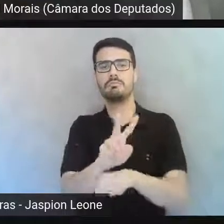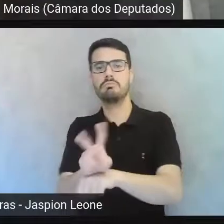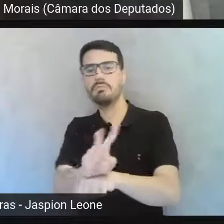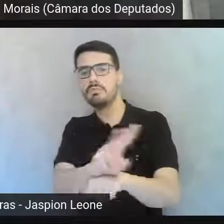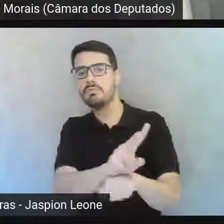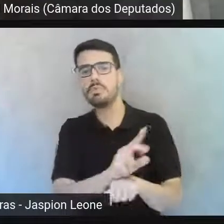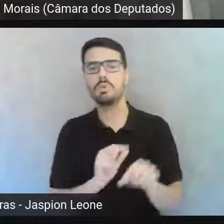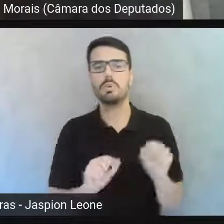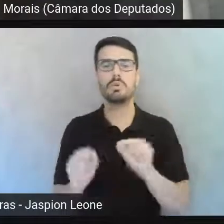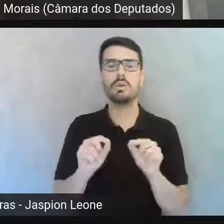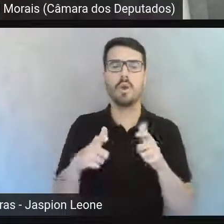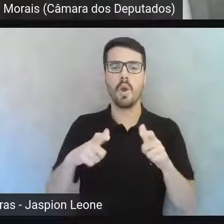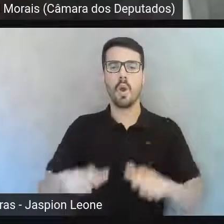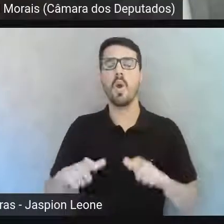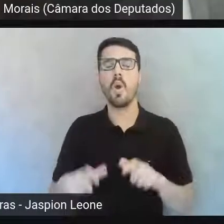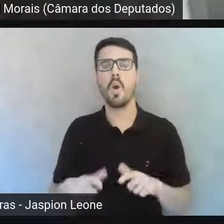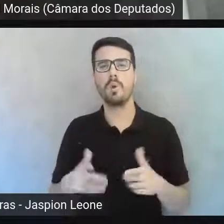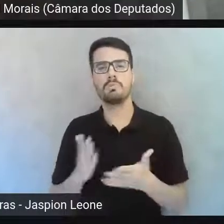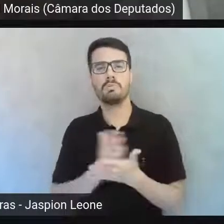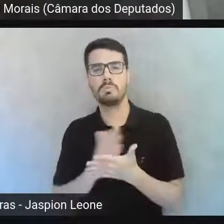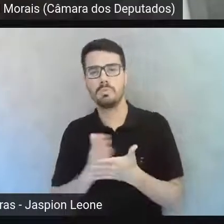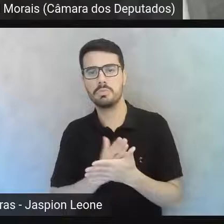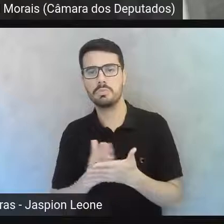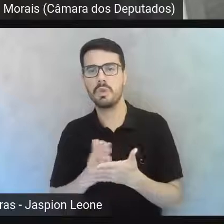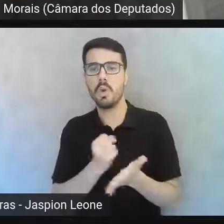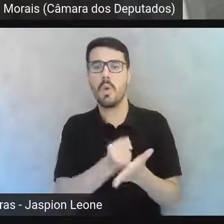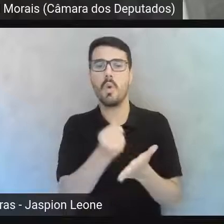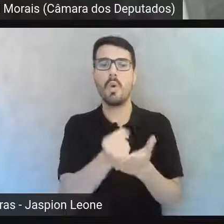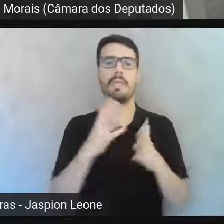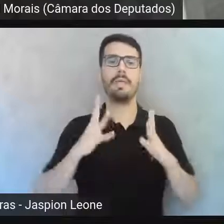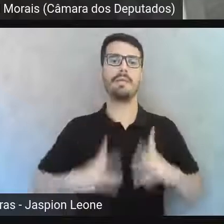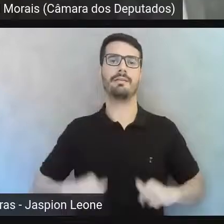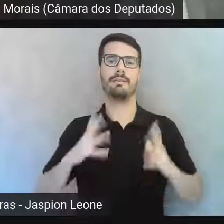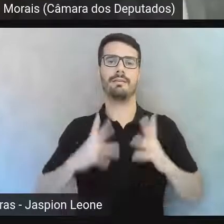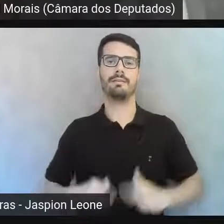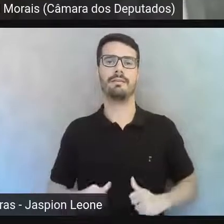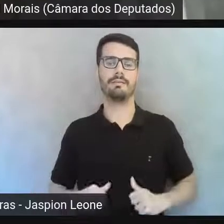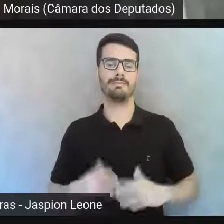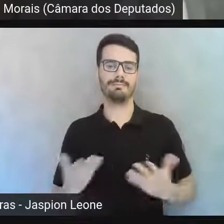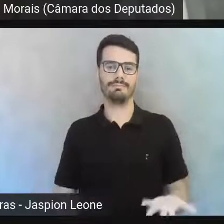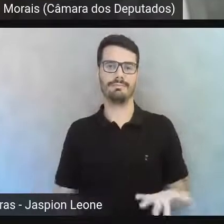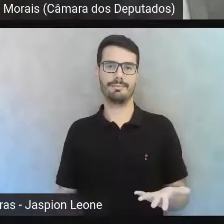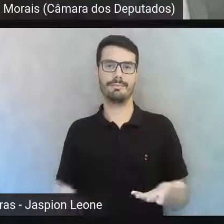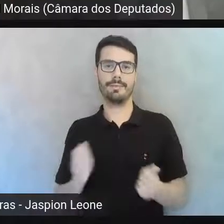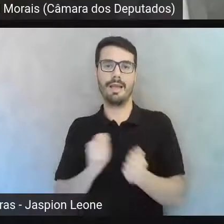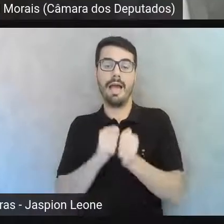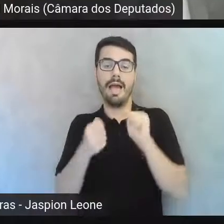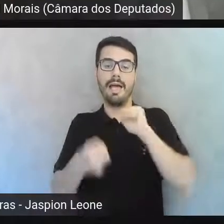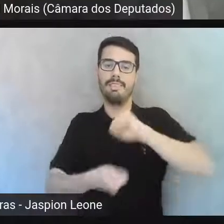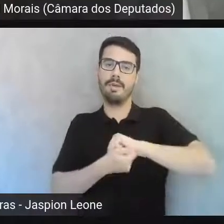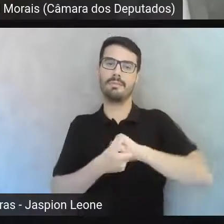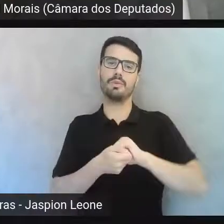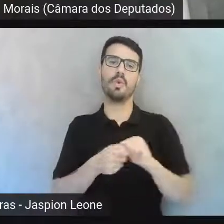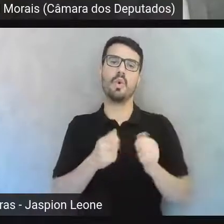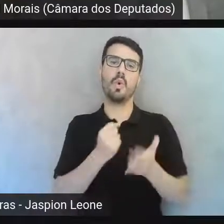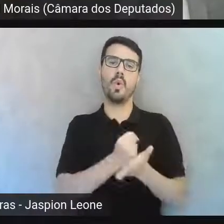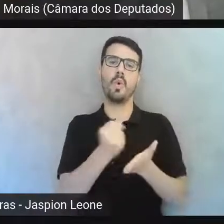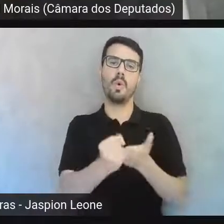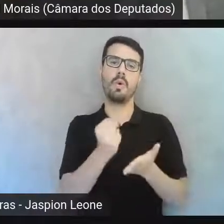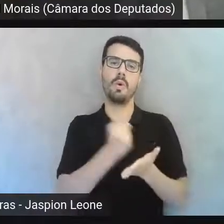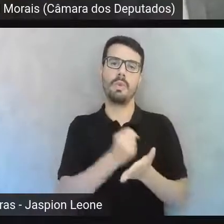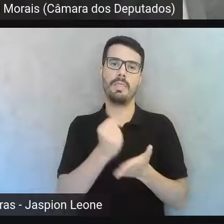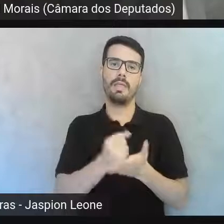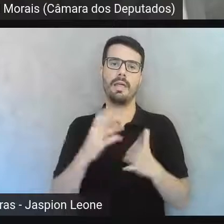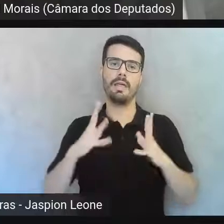pouco, e se de repente, dependendo do órgão, mexeu muito, contrato de limpeza. Aí cada um ajustou o seu contrato de limpeza, que não dá